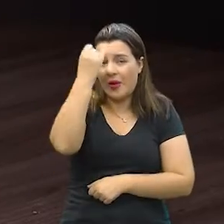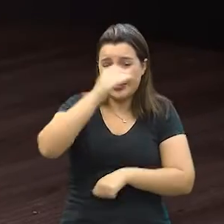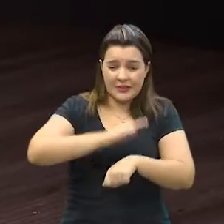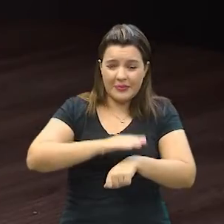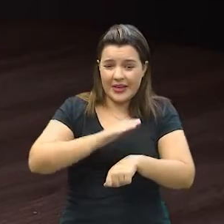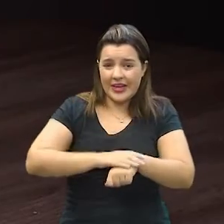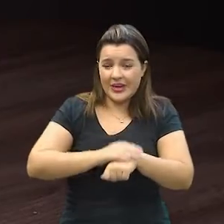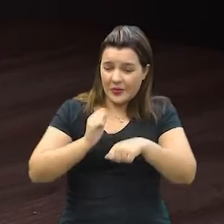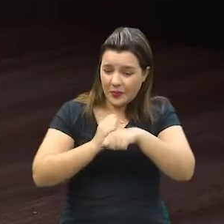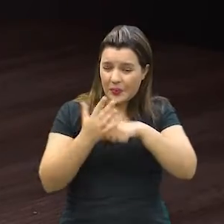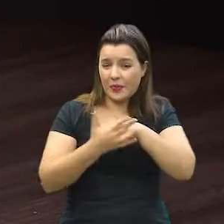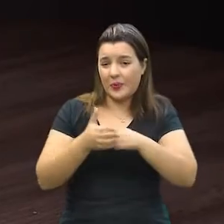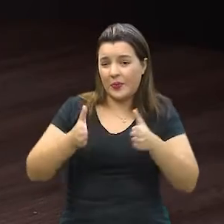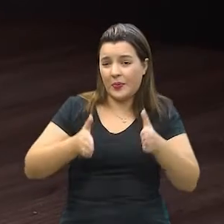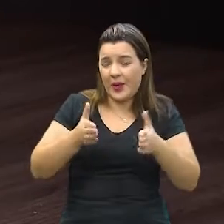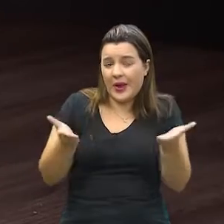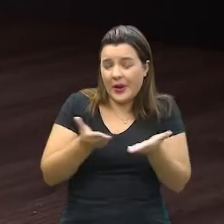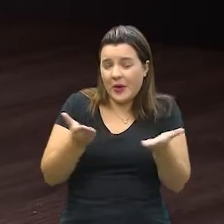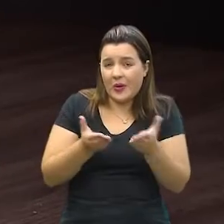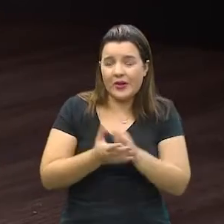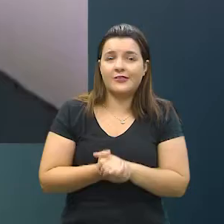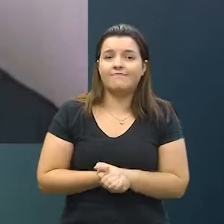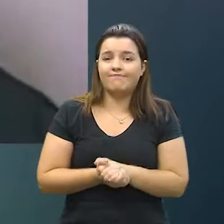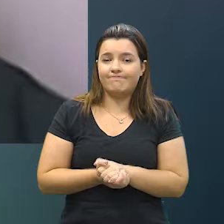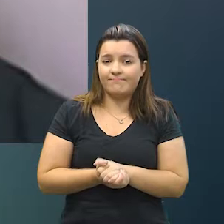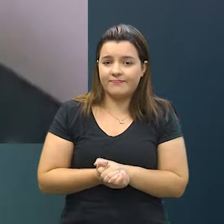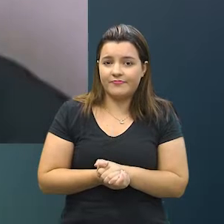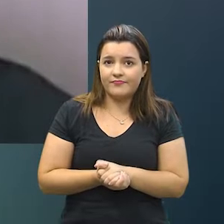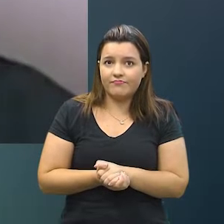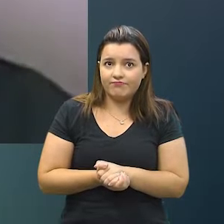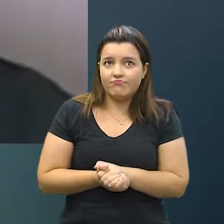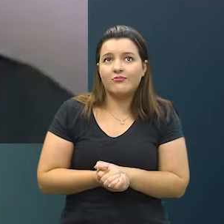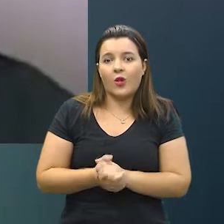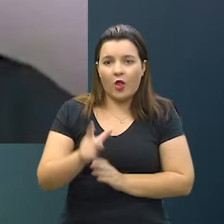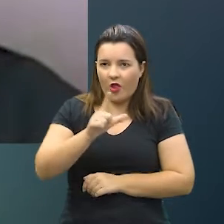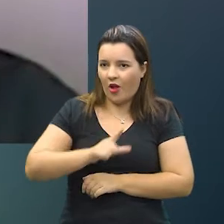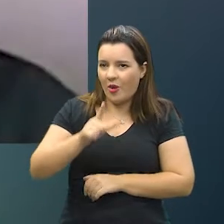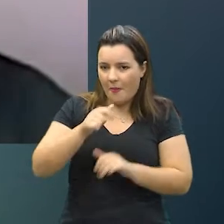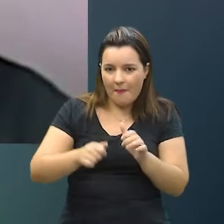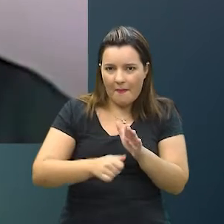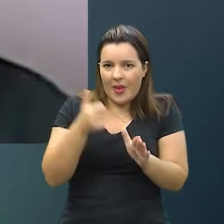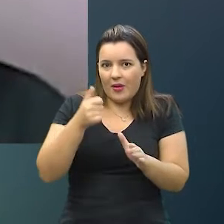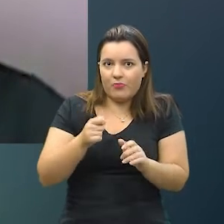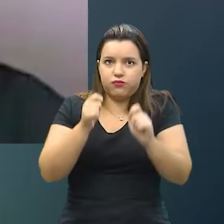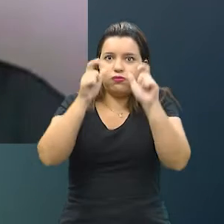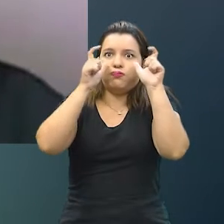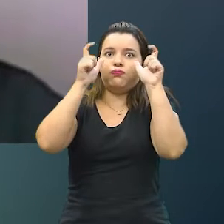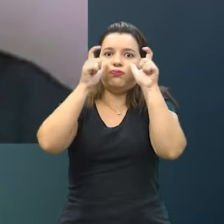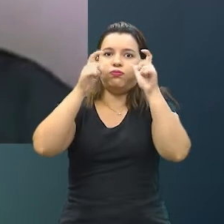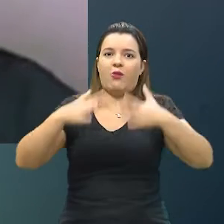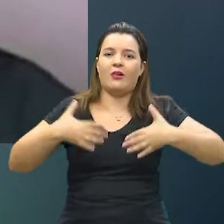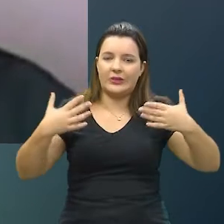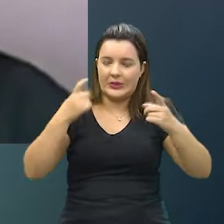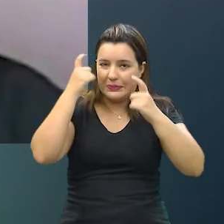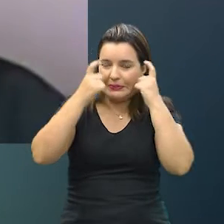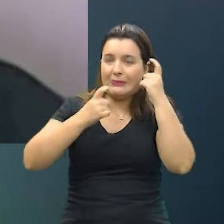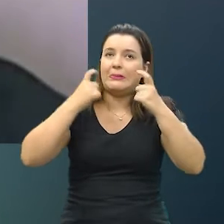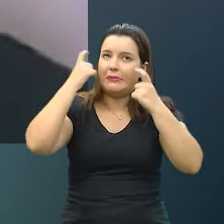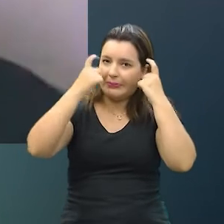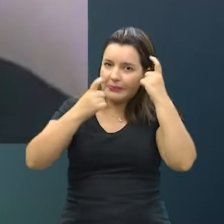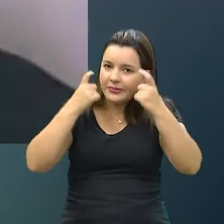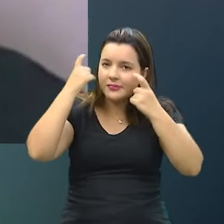pandemia, não perder a sua clientela? Então, no primeiro momento, a gente fica assustado, né? Fica